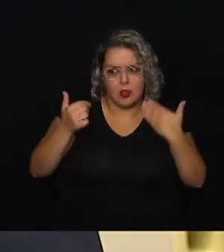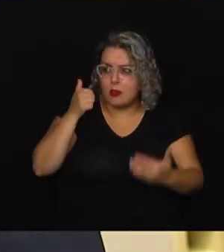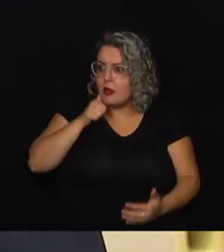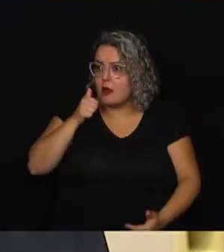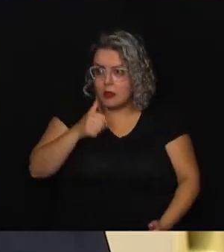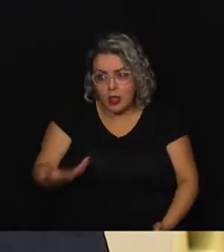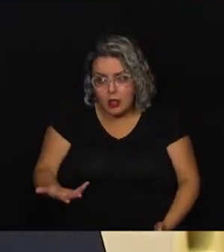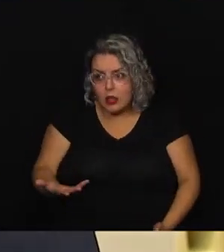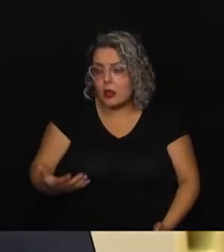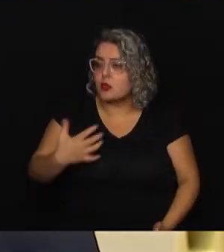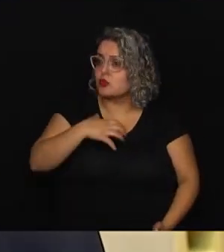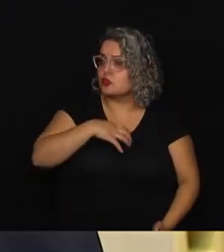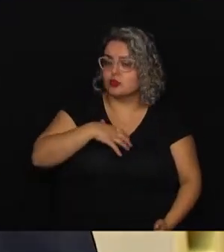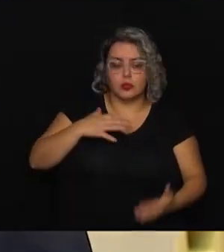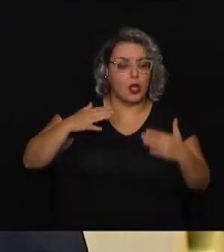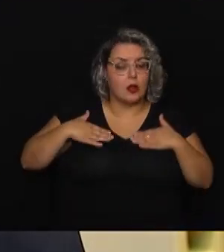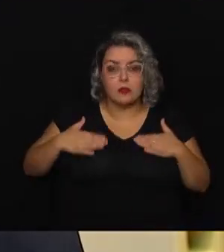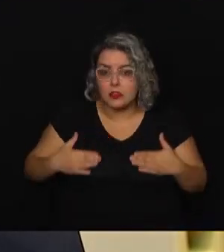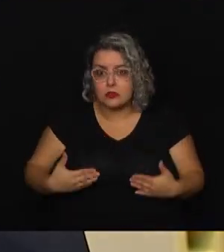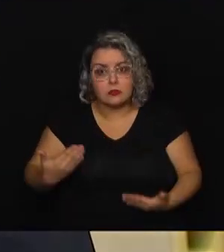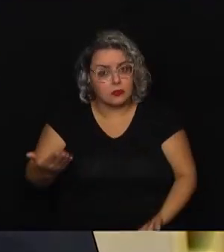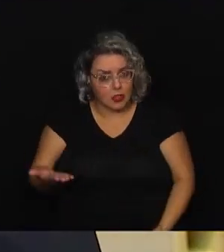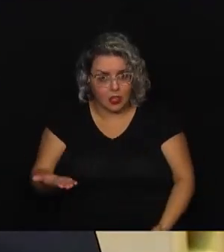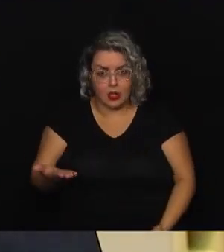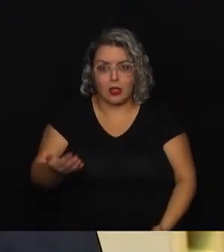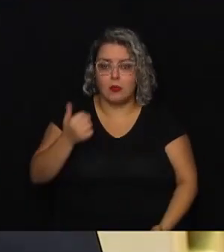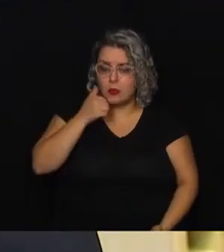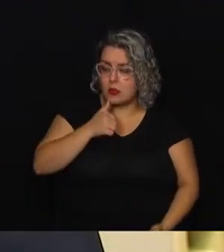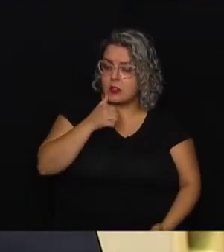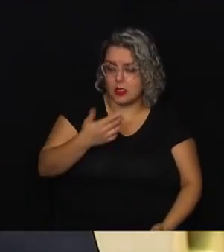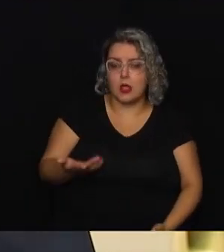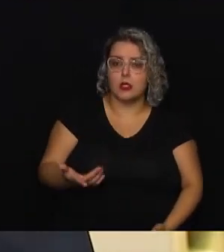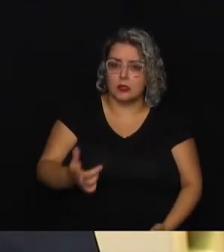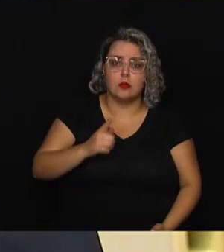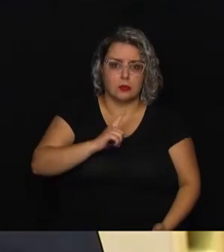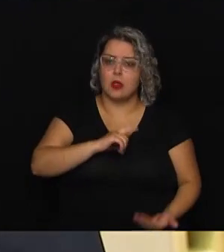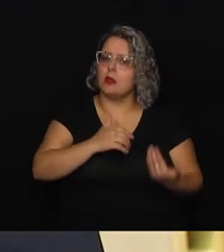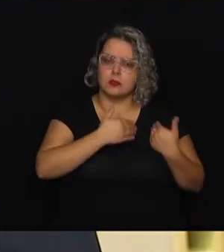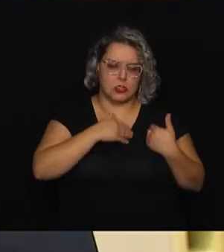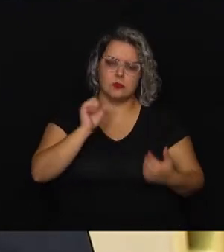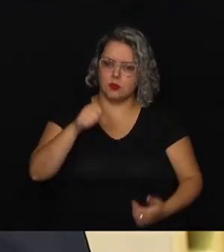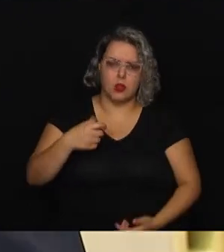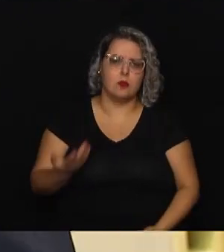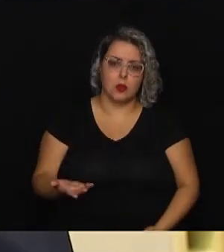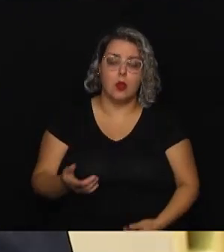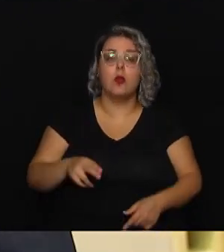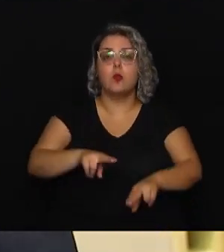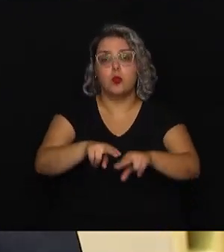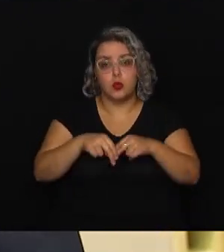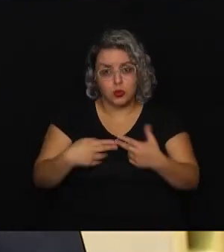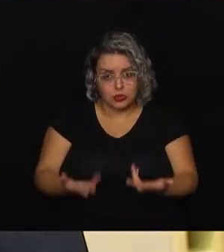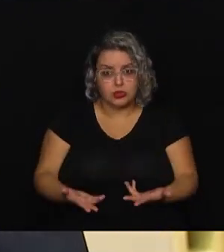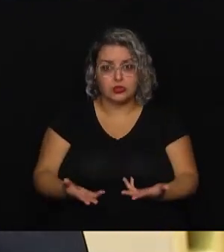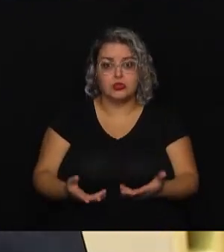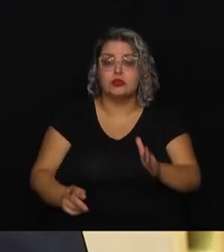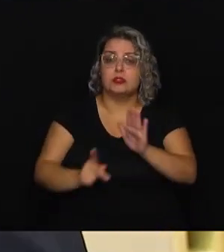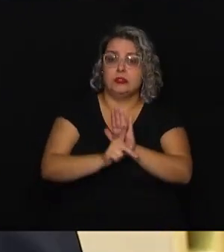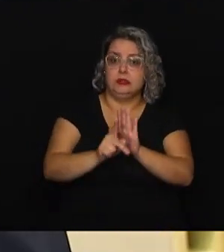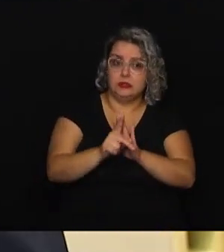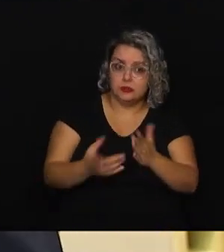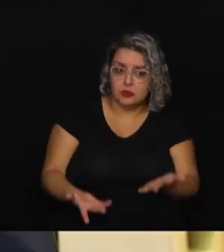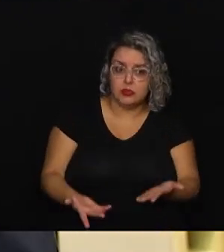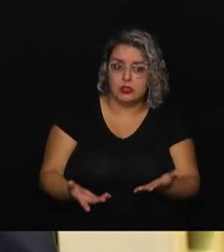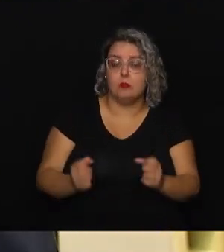as condições físicas dela. Então nós temos essa responsabilidade e por isso desse projeto para que